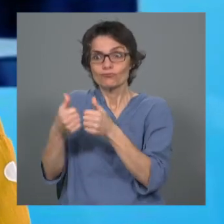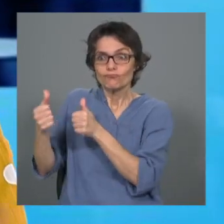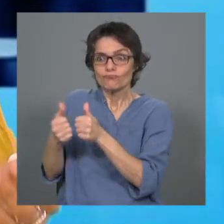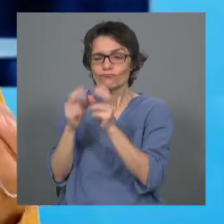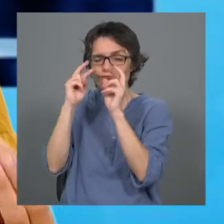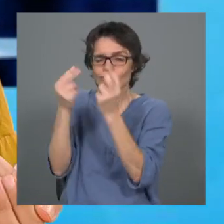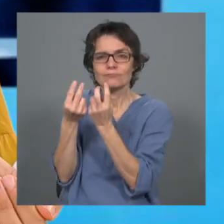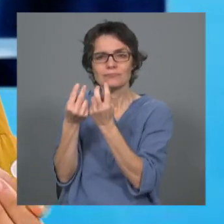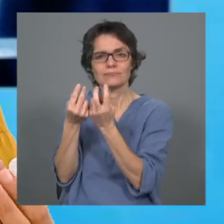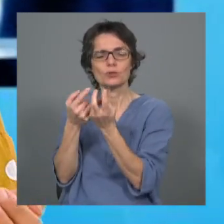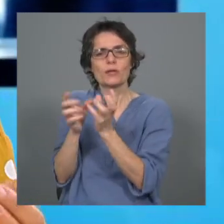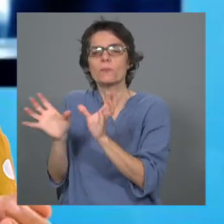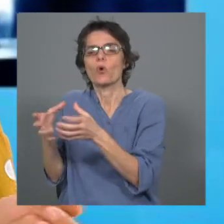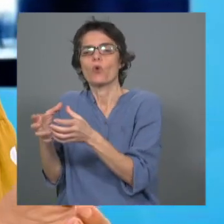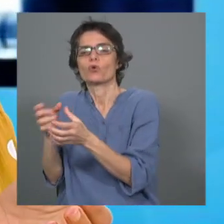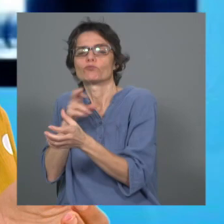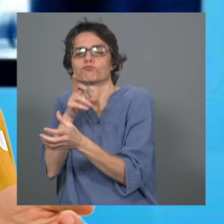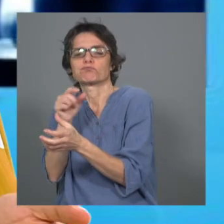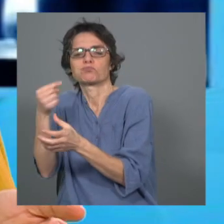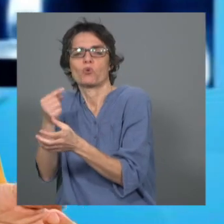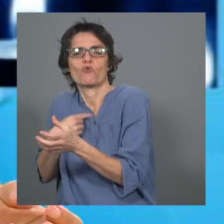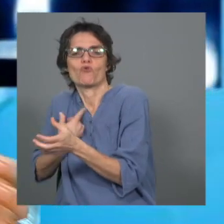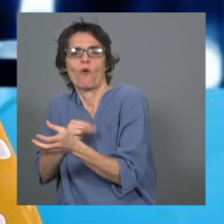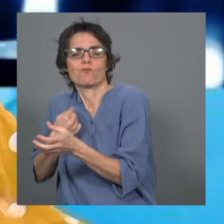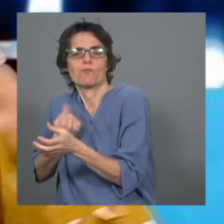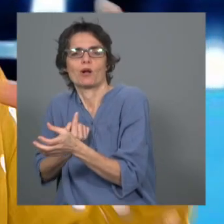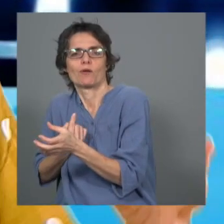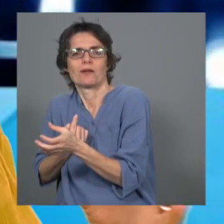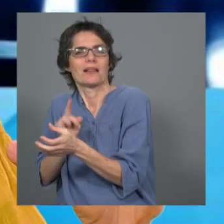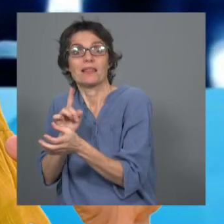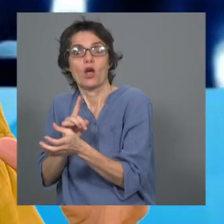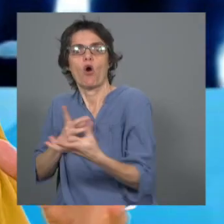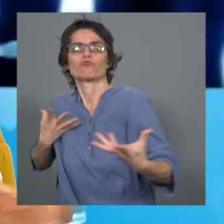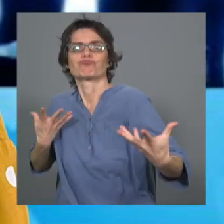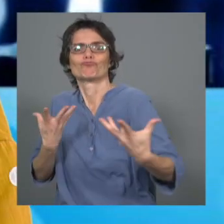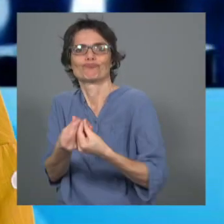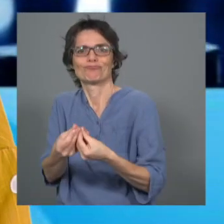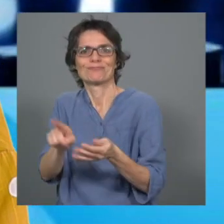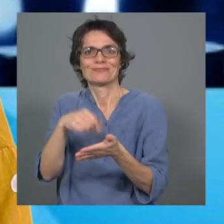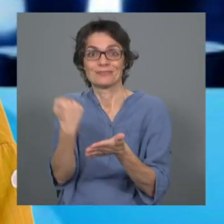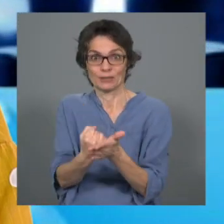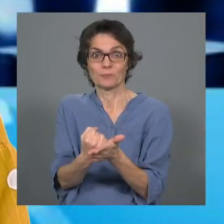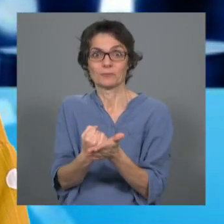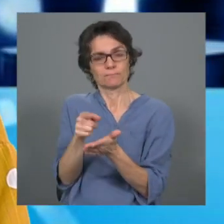fazer a resposta do meu grupo da paróquia ou do meu grupo do movimento, mas tentar fazer uma coisa mais